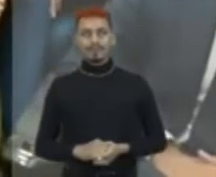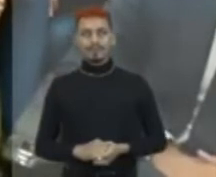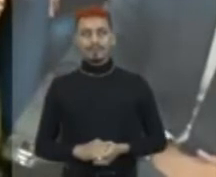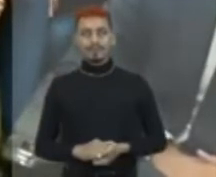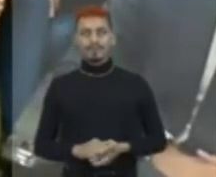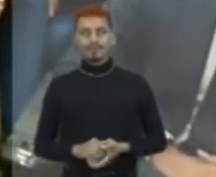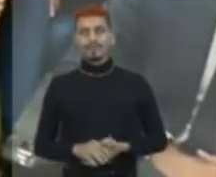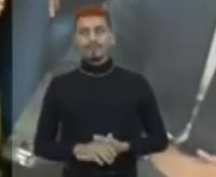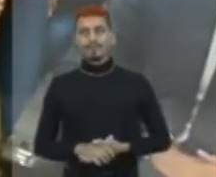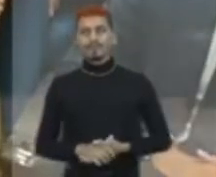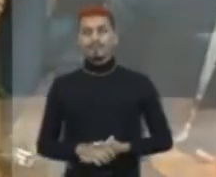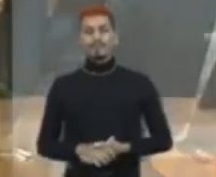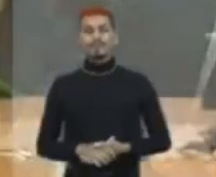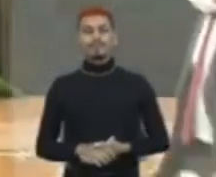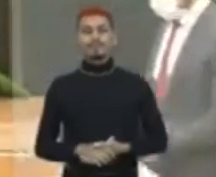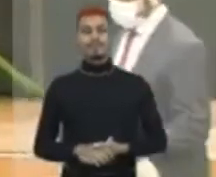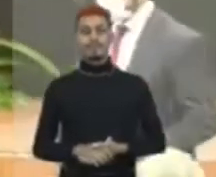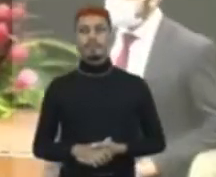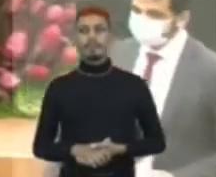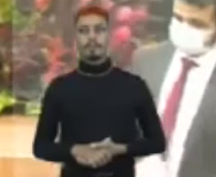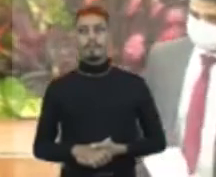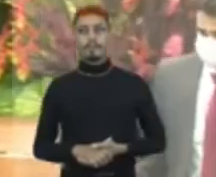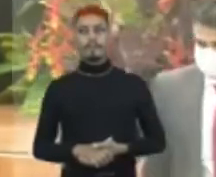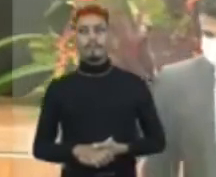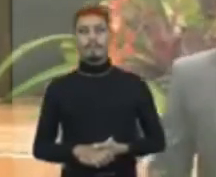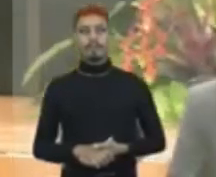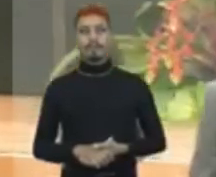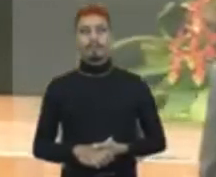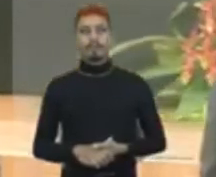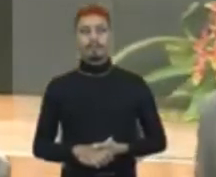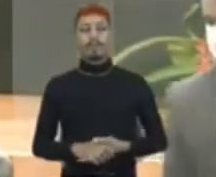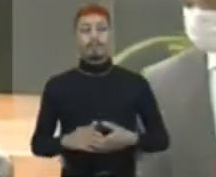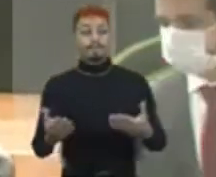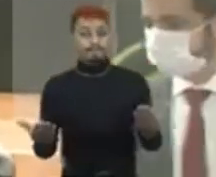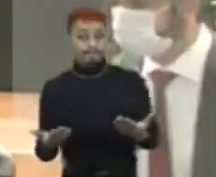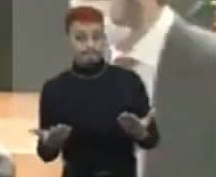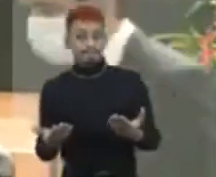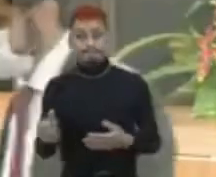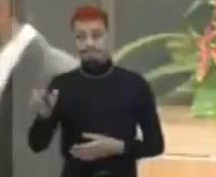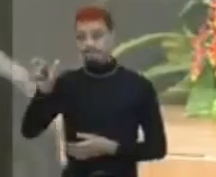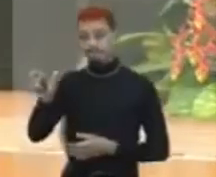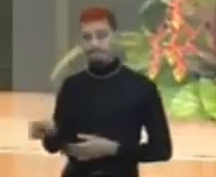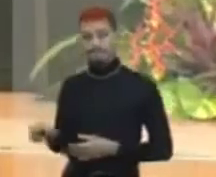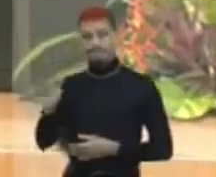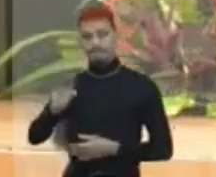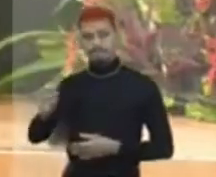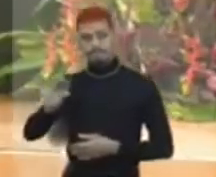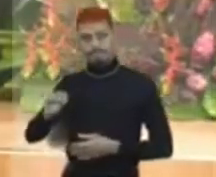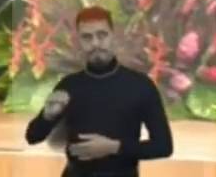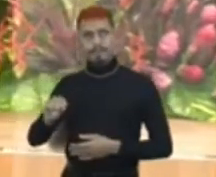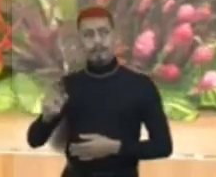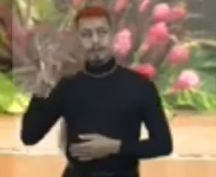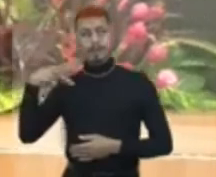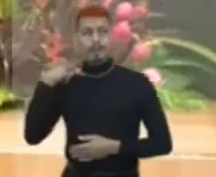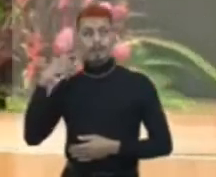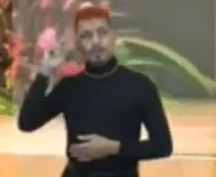Neste momento, Ouviremos o procurador-chefe da Procuradoria